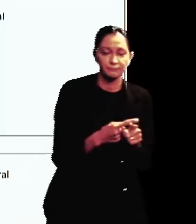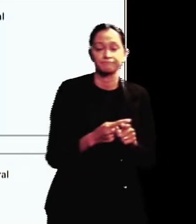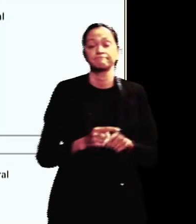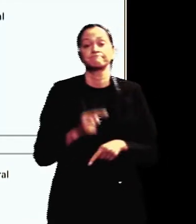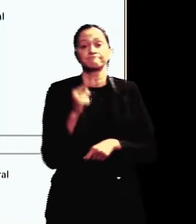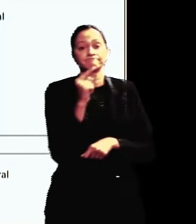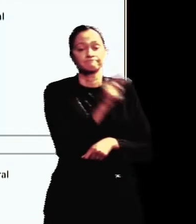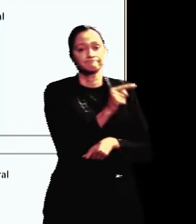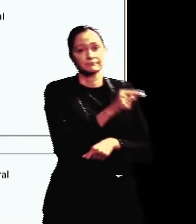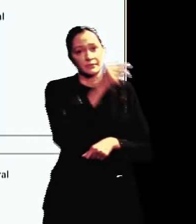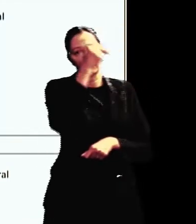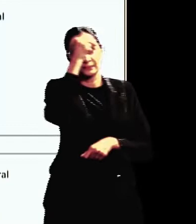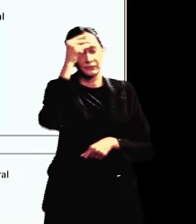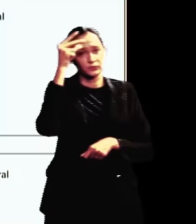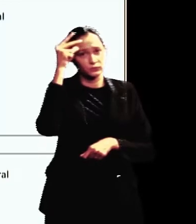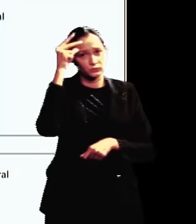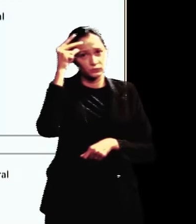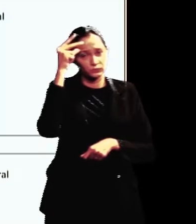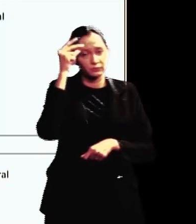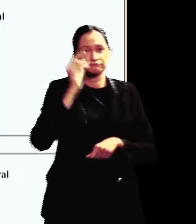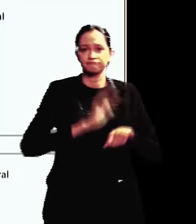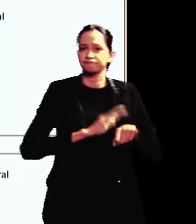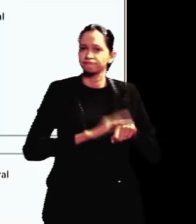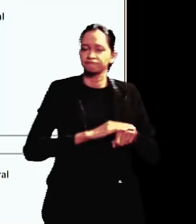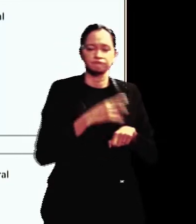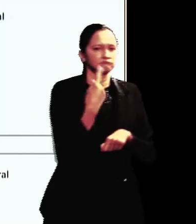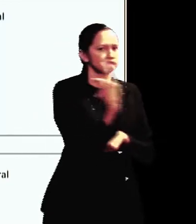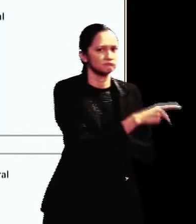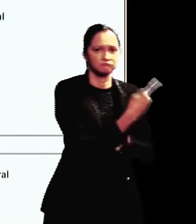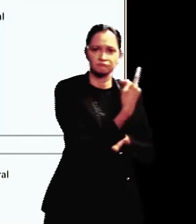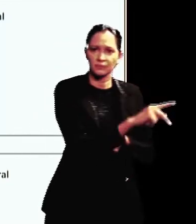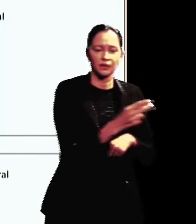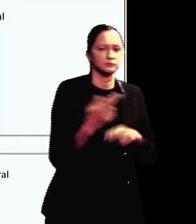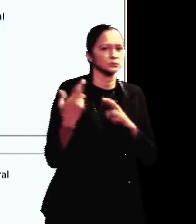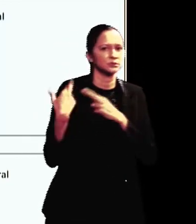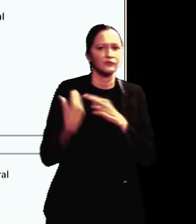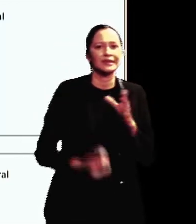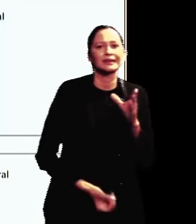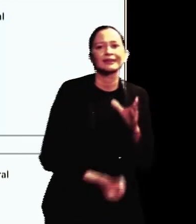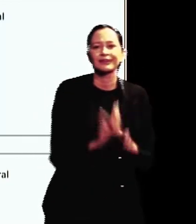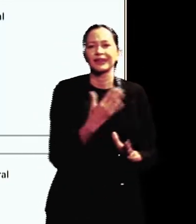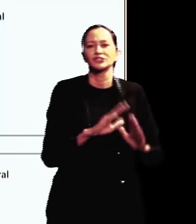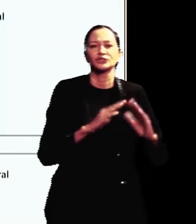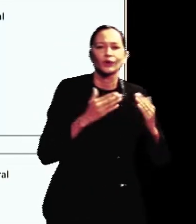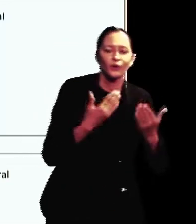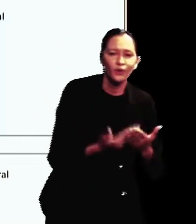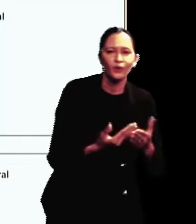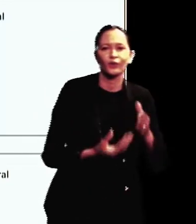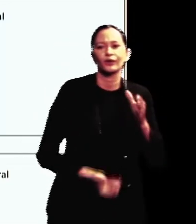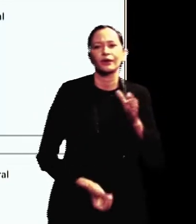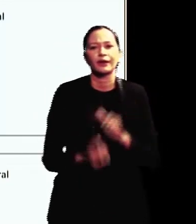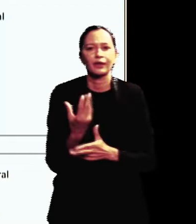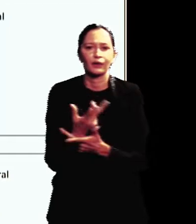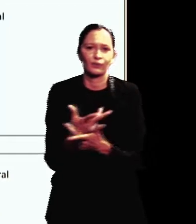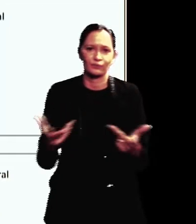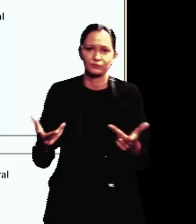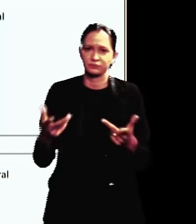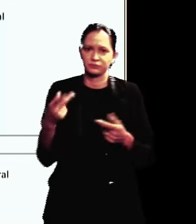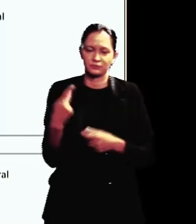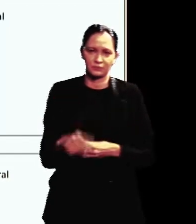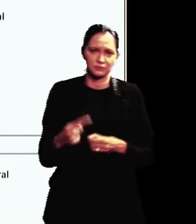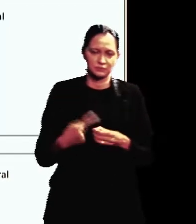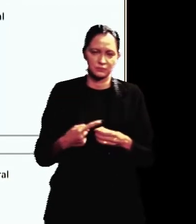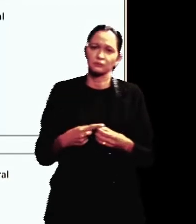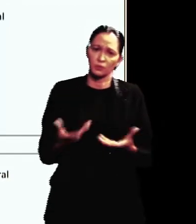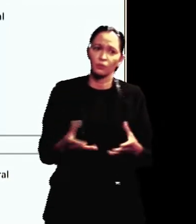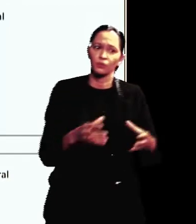do Executivo é o único que pode legislar sobre criação, estruturação e atribuições de órgãos públicos na capital. Procurador manifestou